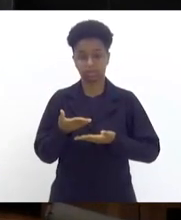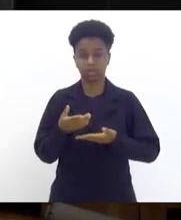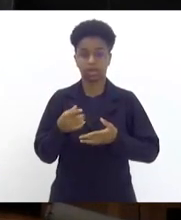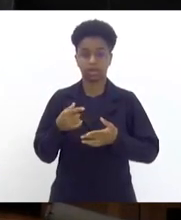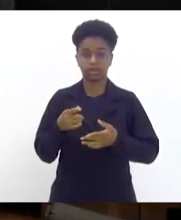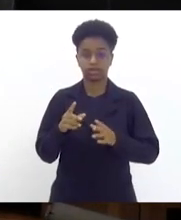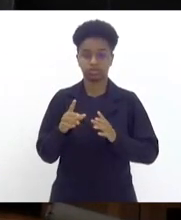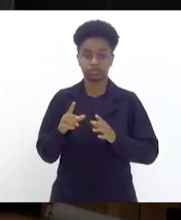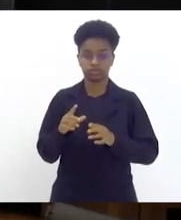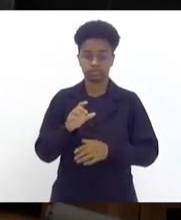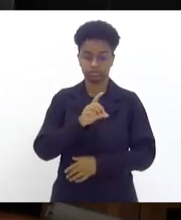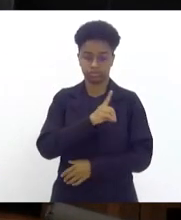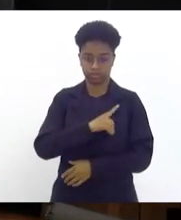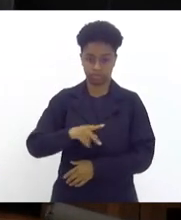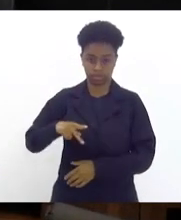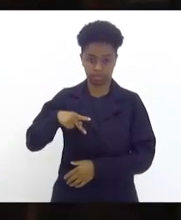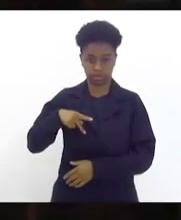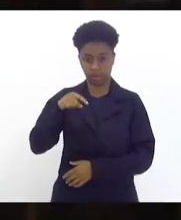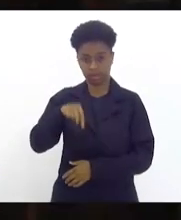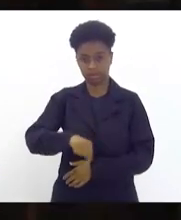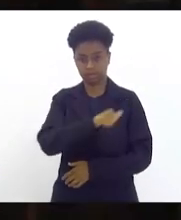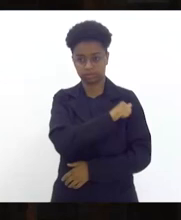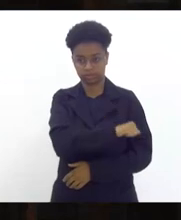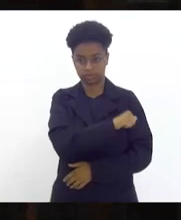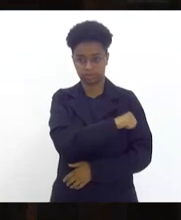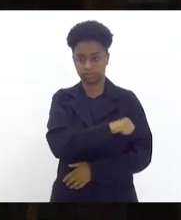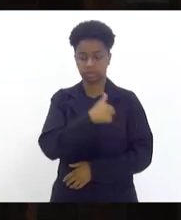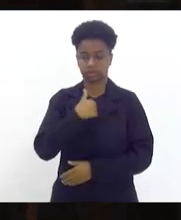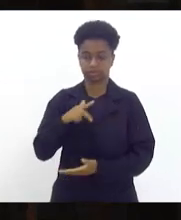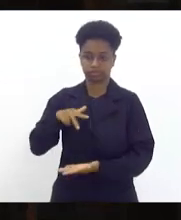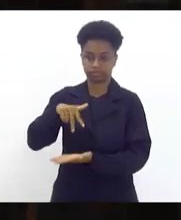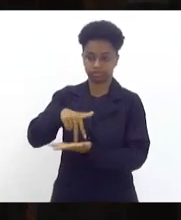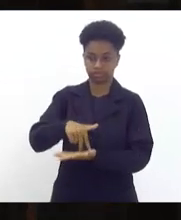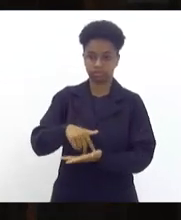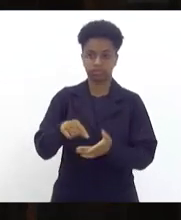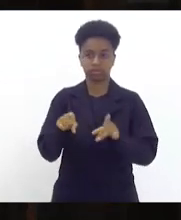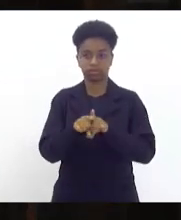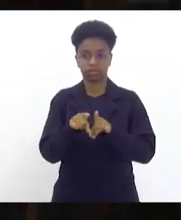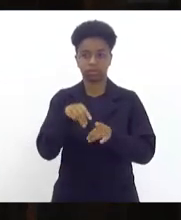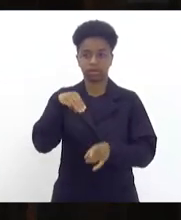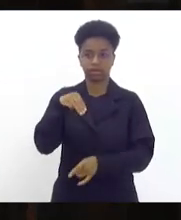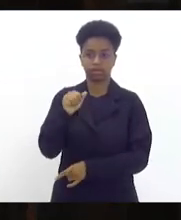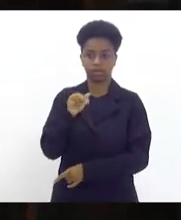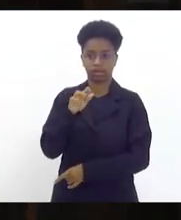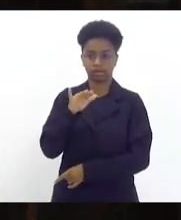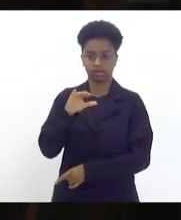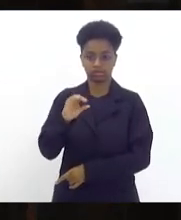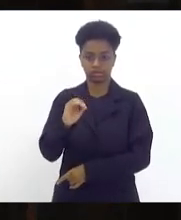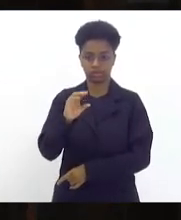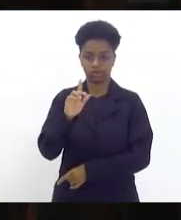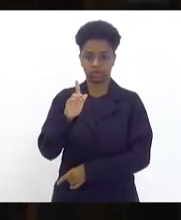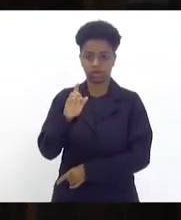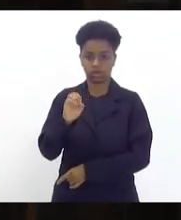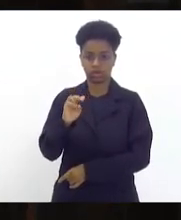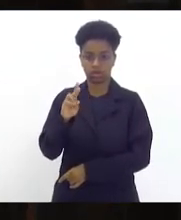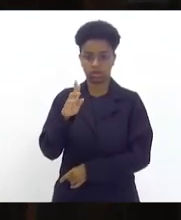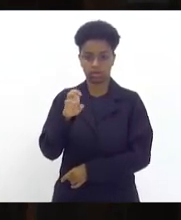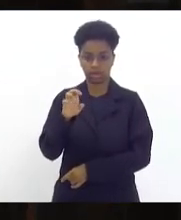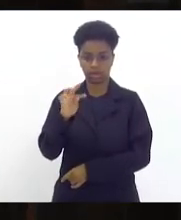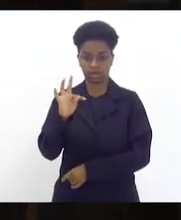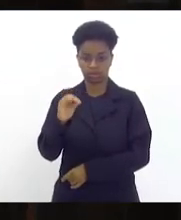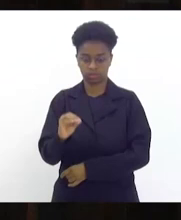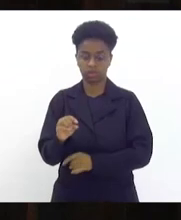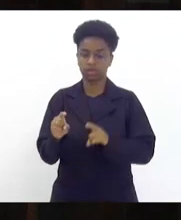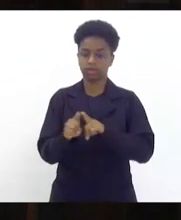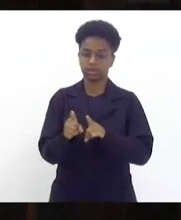Pública do Estado do Rio de Janeiro Deputado Márcio Roberto muito obrigada e gostaria